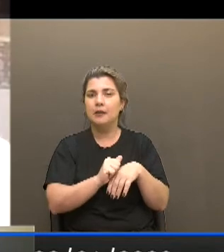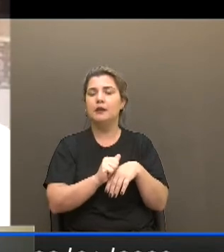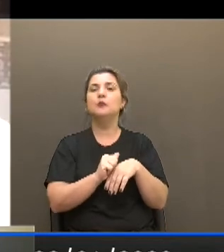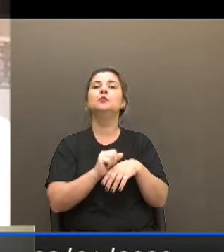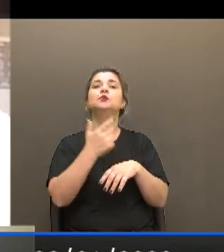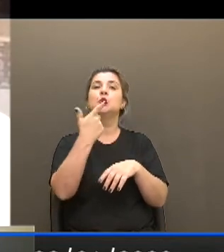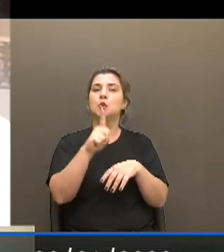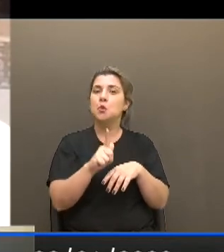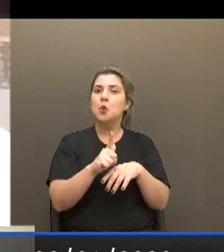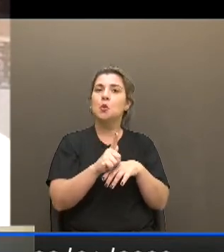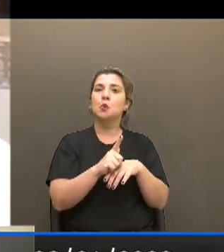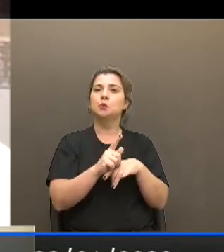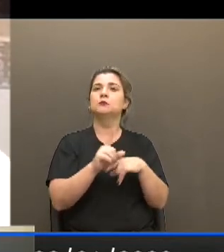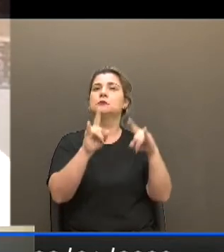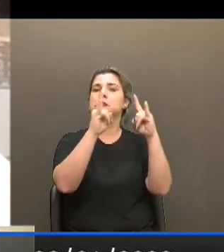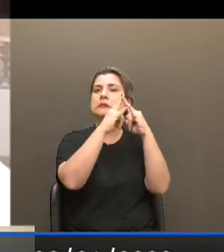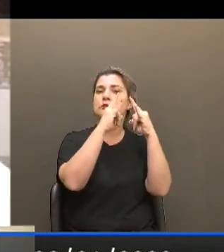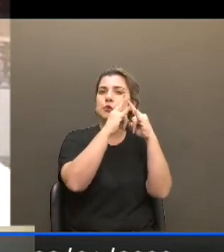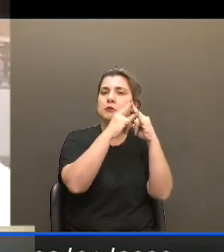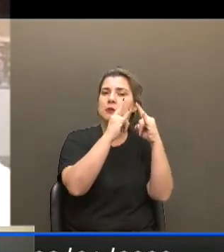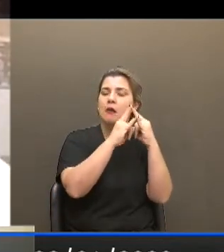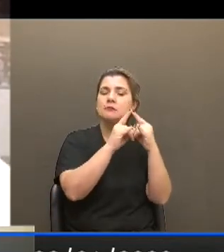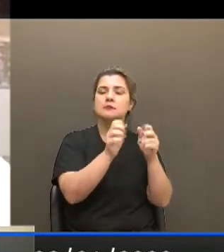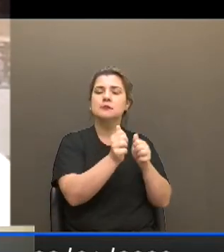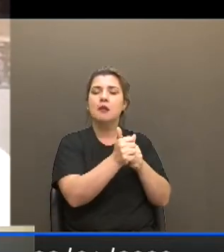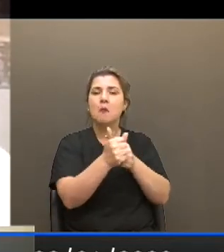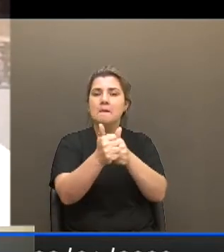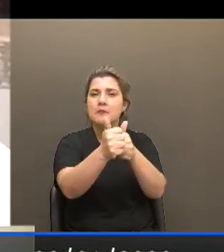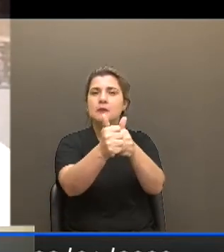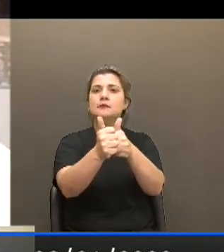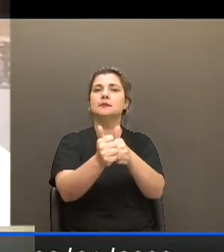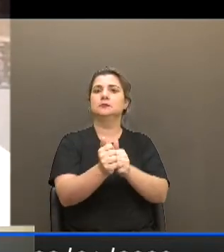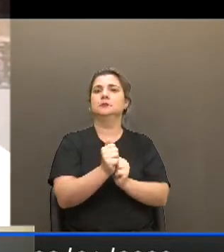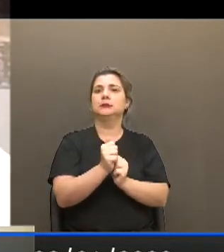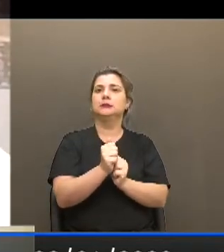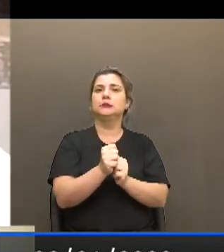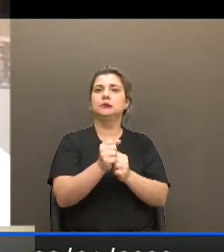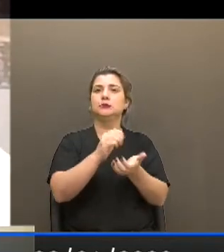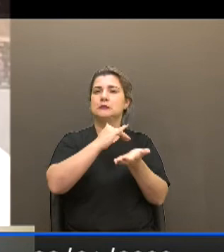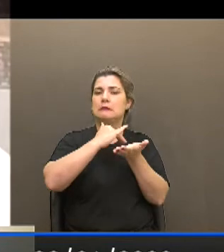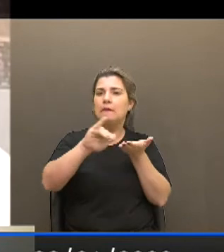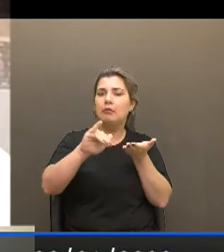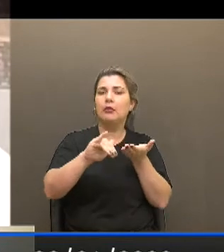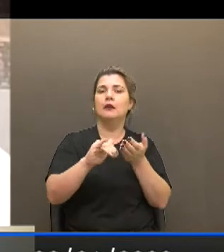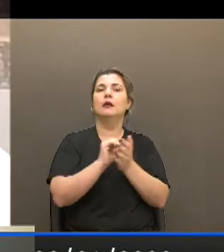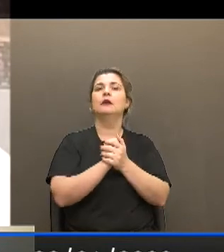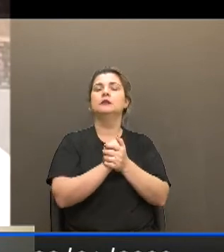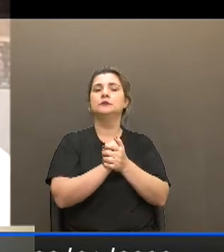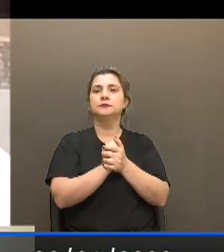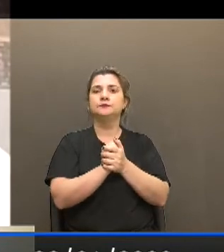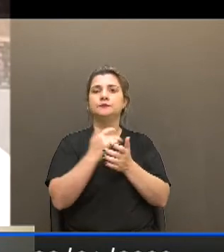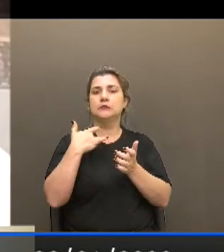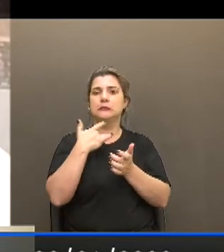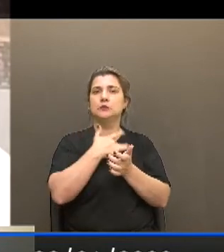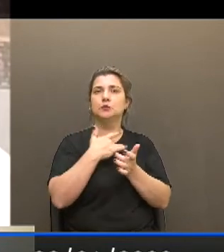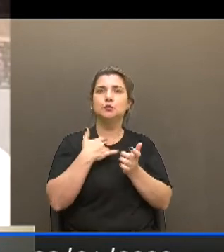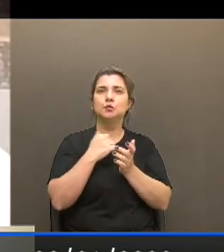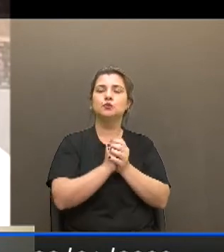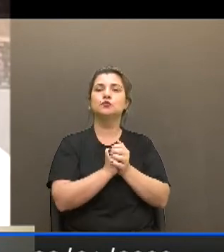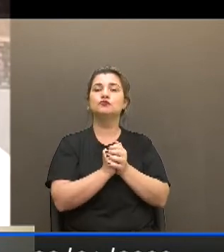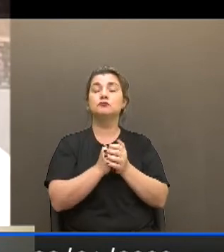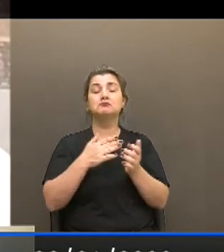acompanham o Ministério Público, ministérios e secretarias, especial secretário Kovács, secretário Arito, eu